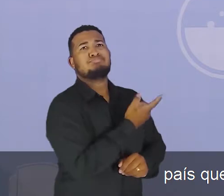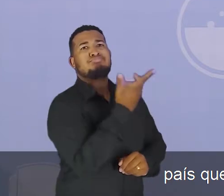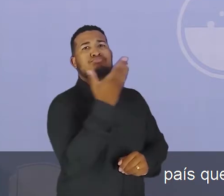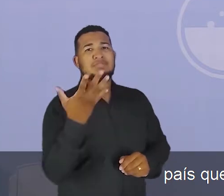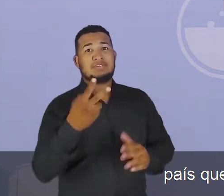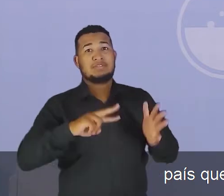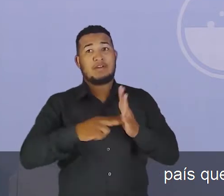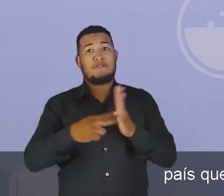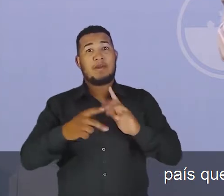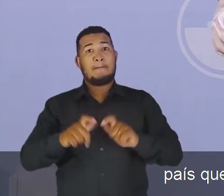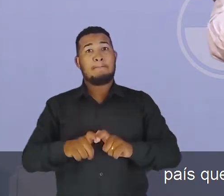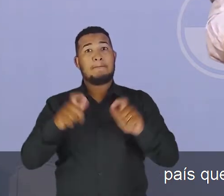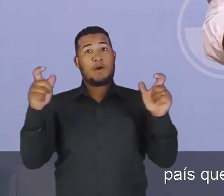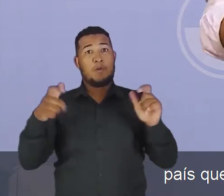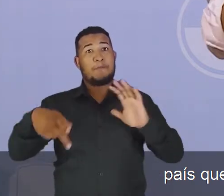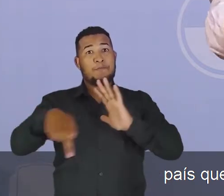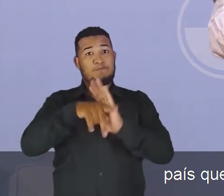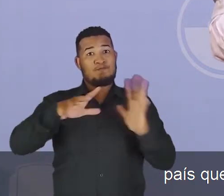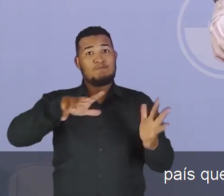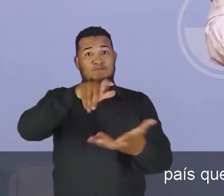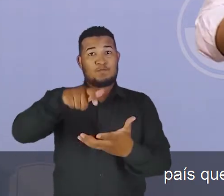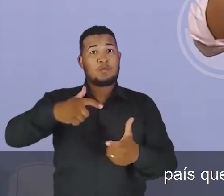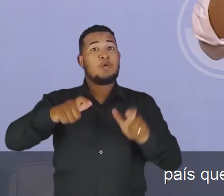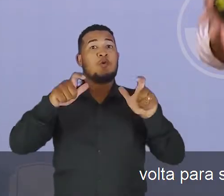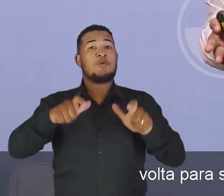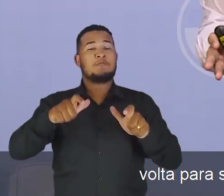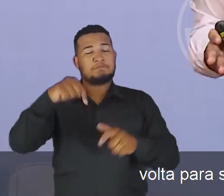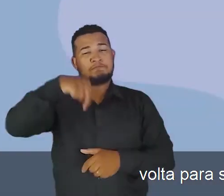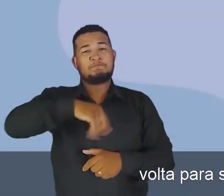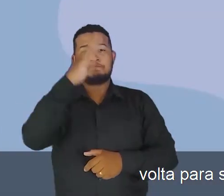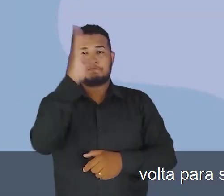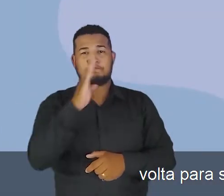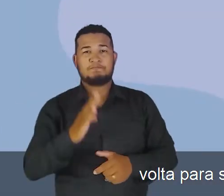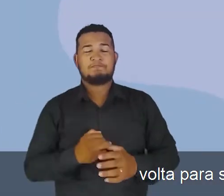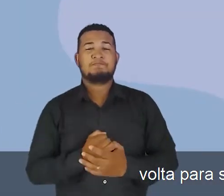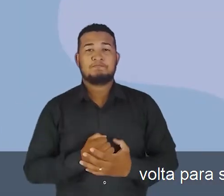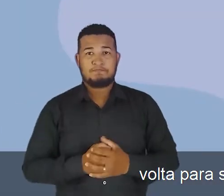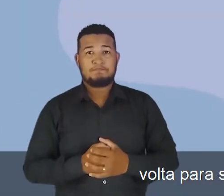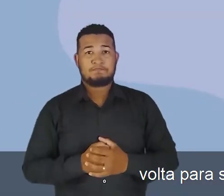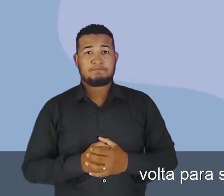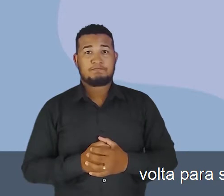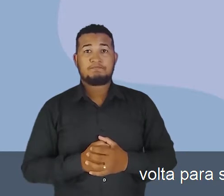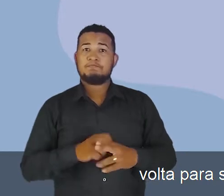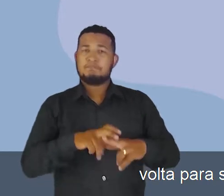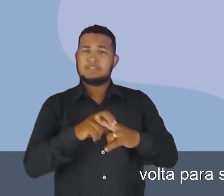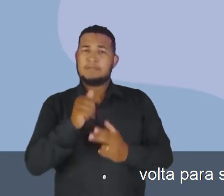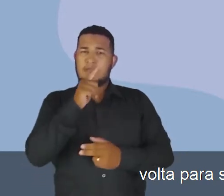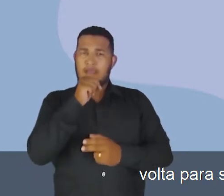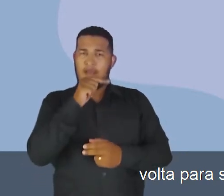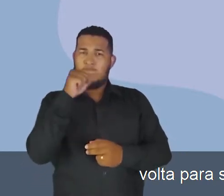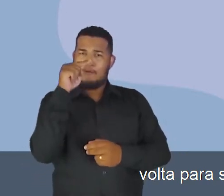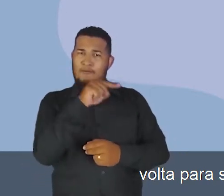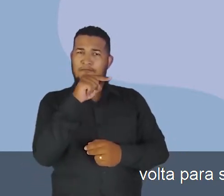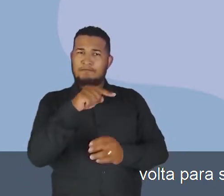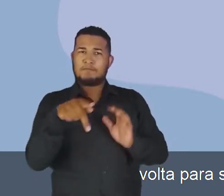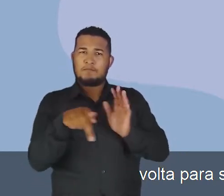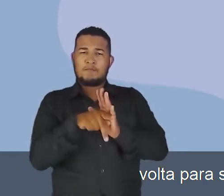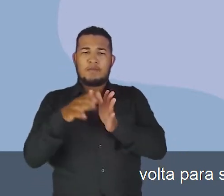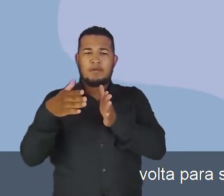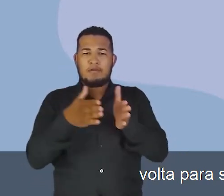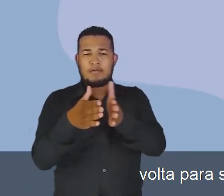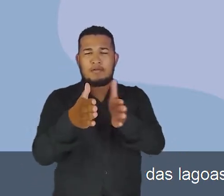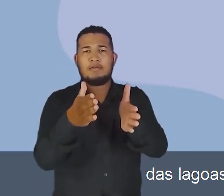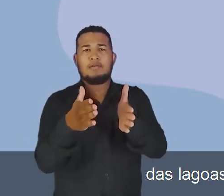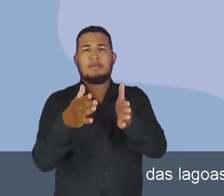maior reservatório de água doce no mundo. Então volta para o slide e percebe aí que essa água, dos rios,